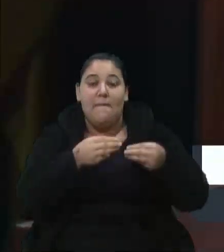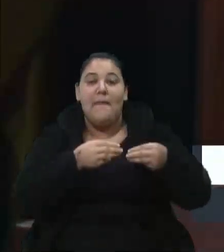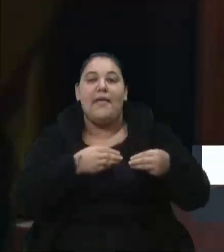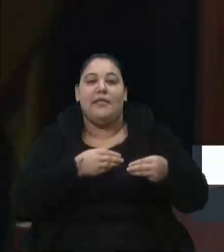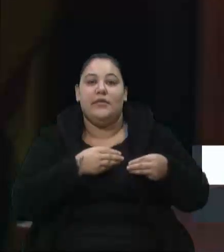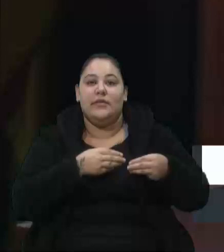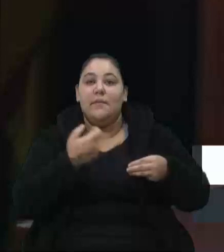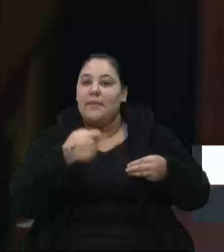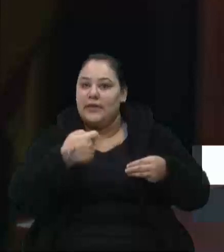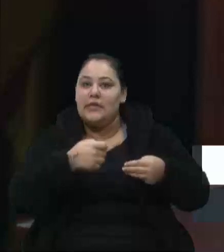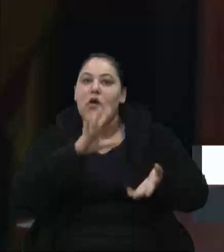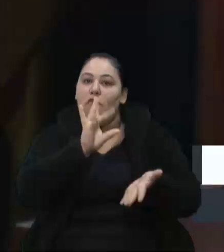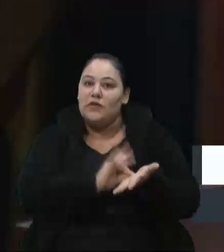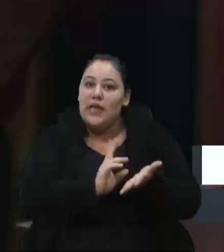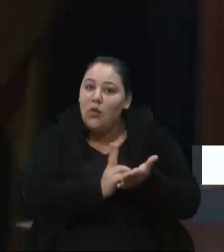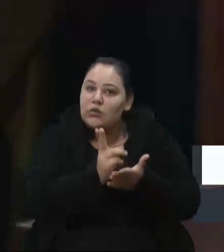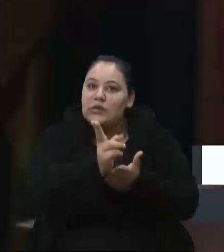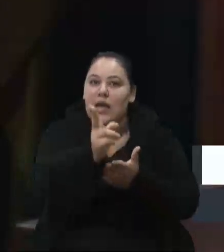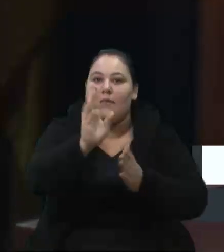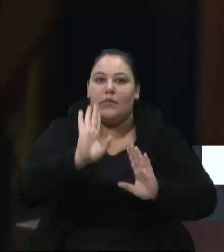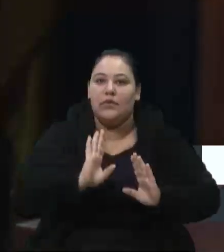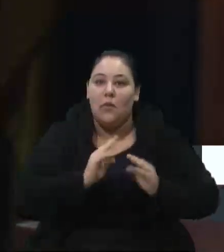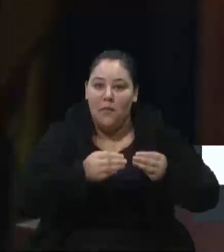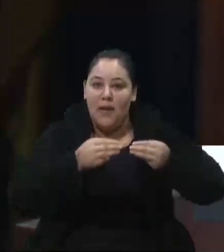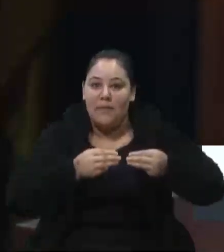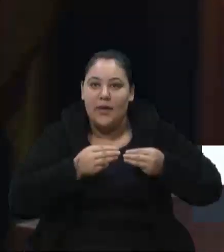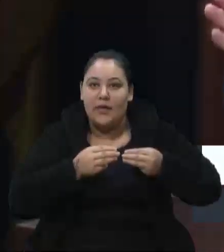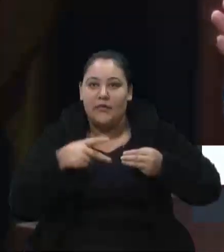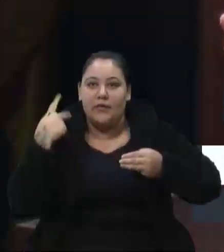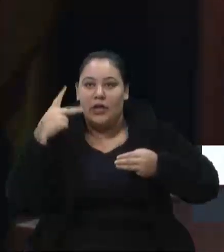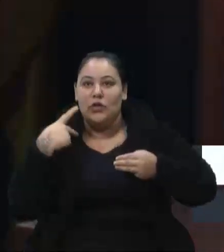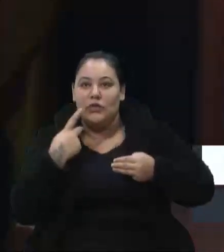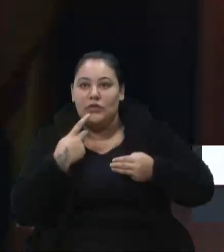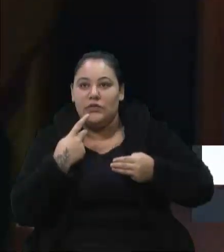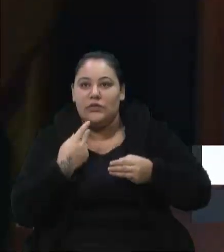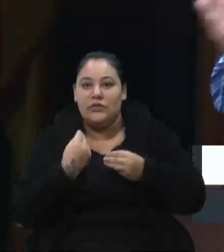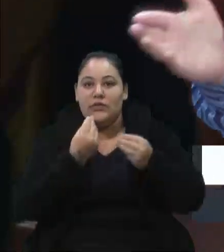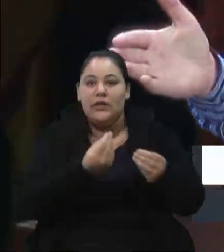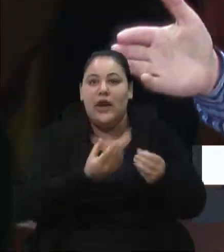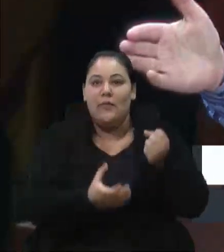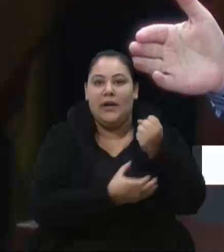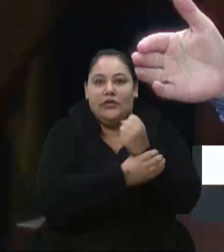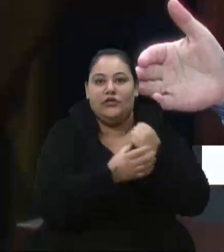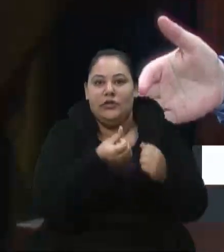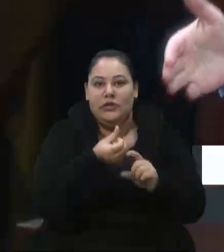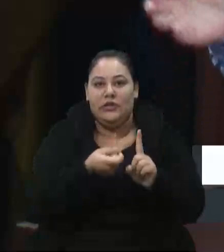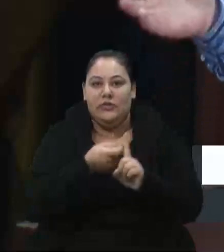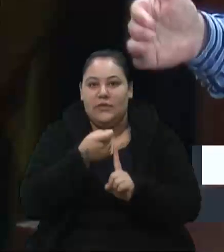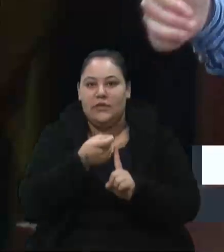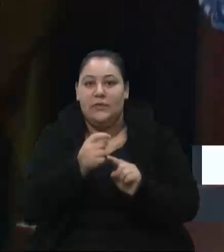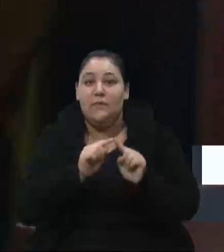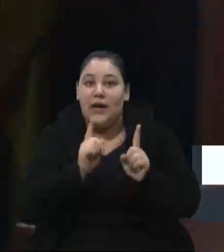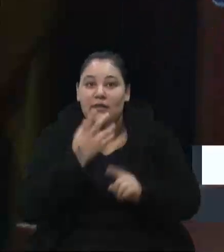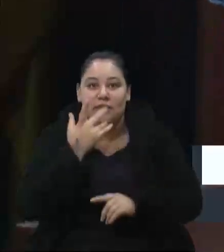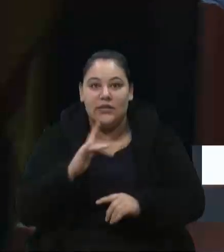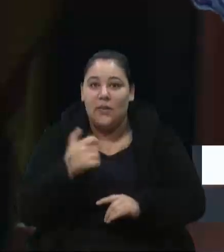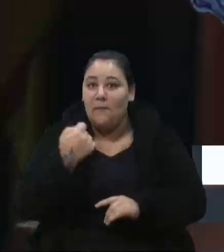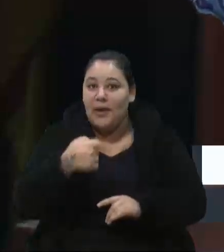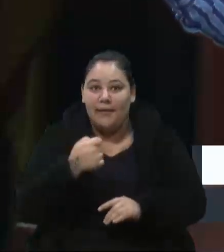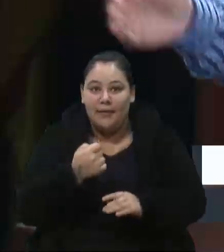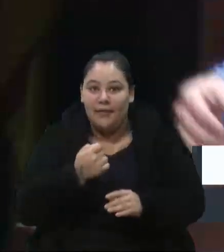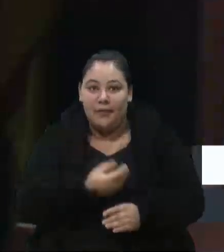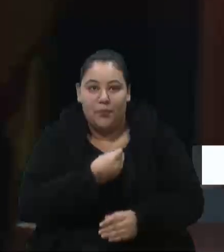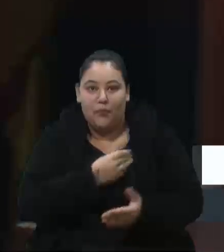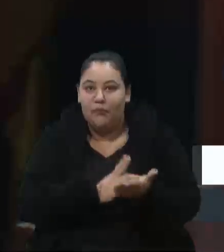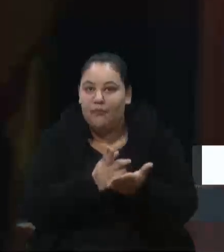algo para agora, é algo para sempre. Então, uma emenda parlamentar te daria uma garantia de 6 meses. Mas as crianças precisam